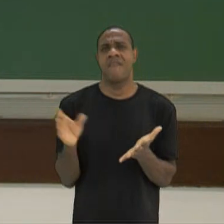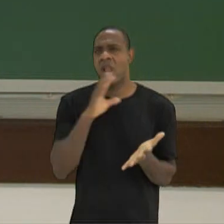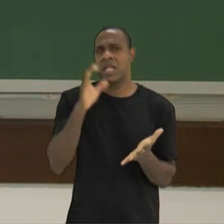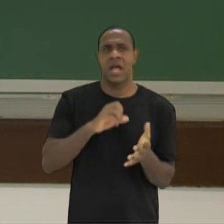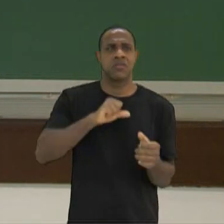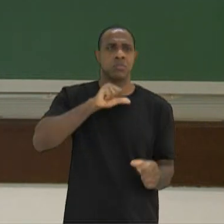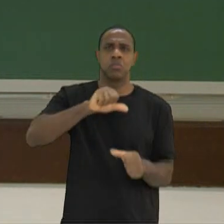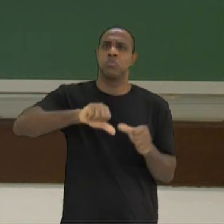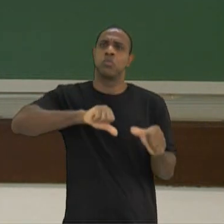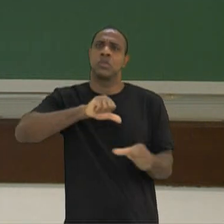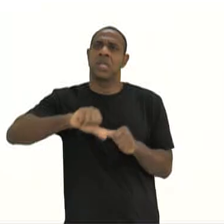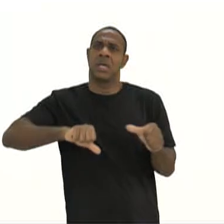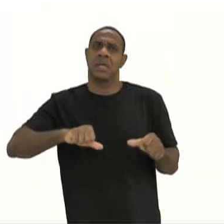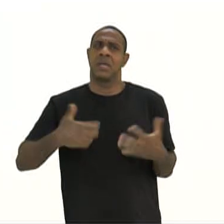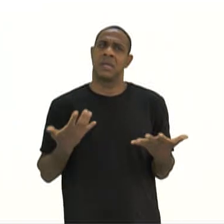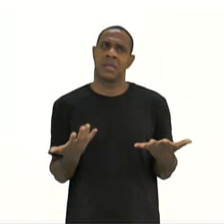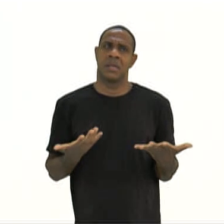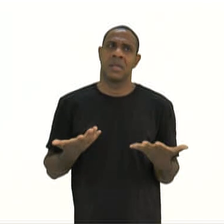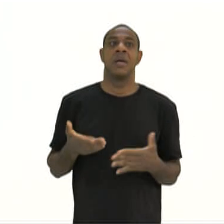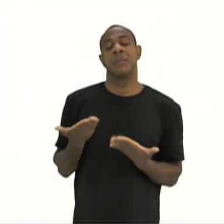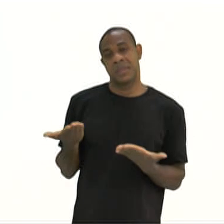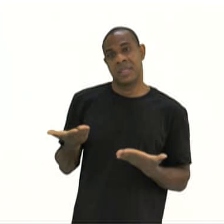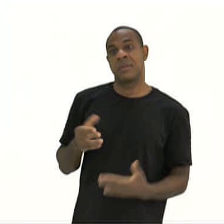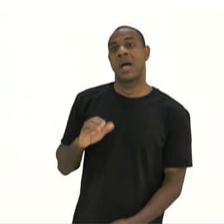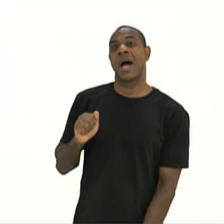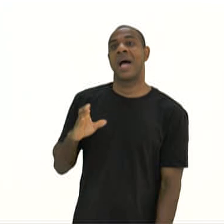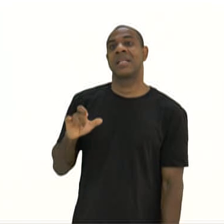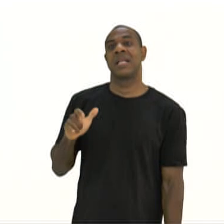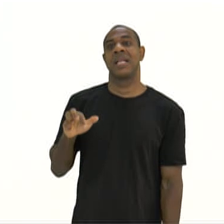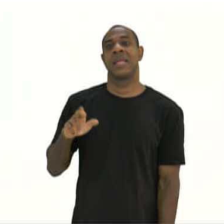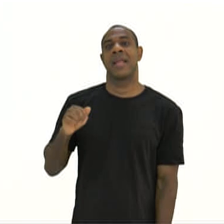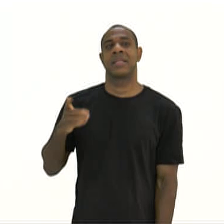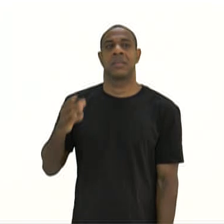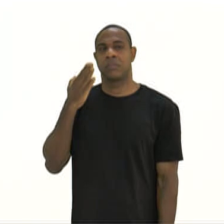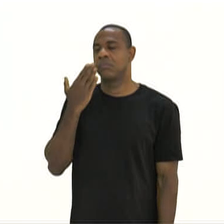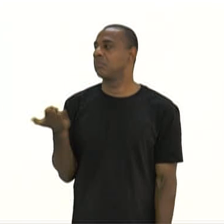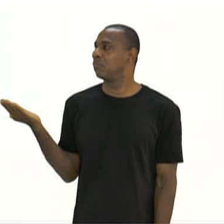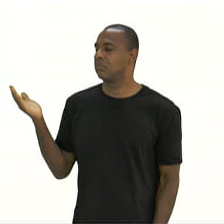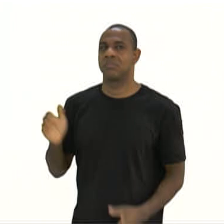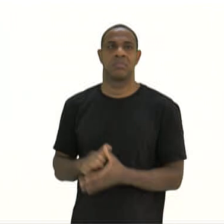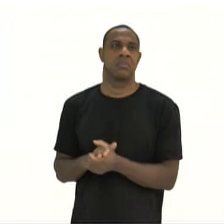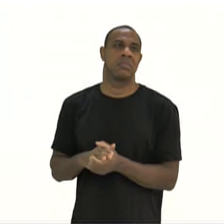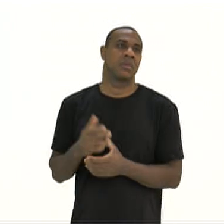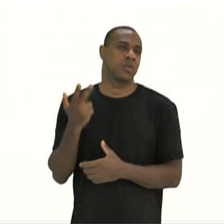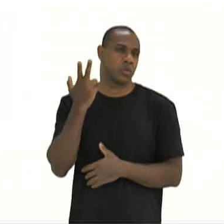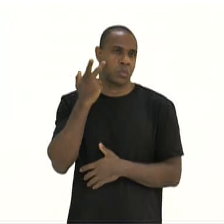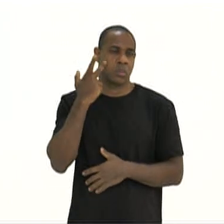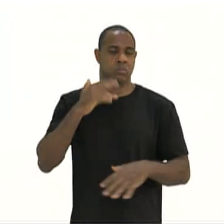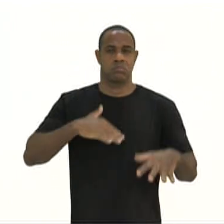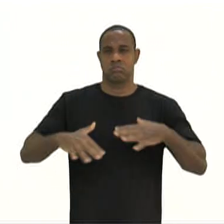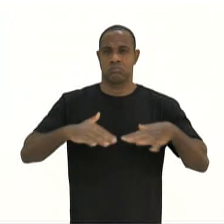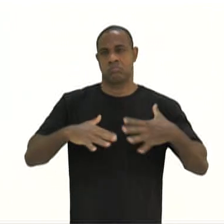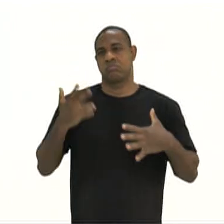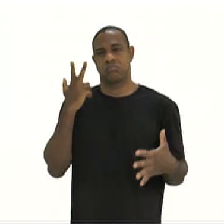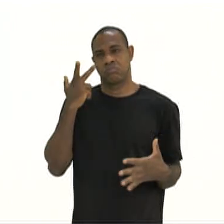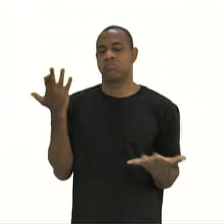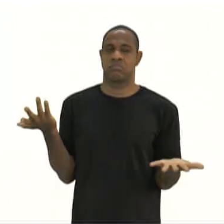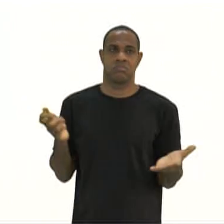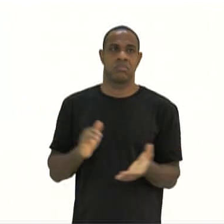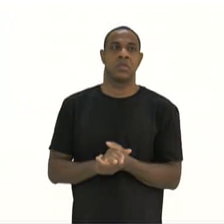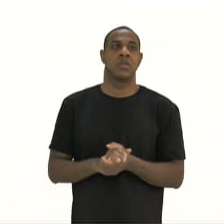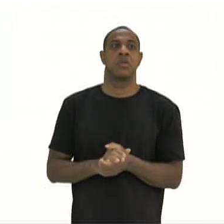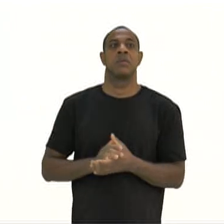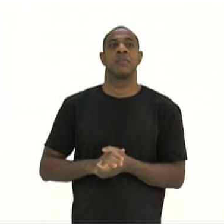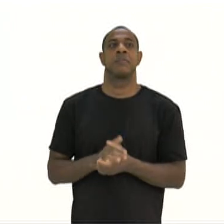chega o tema desta aula, a aceleração. Olha só, então os movimentos mais comuns, como a gente já falou, são aqueles que a